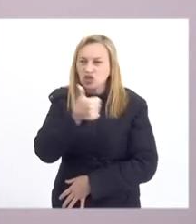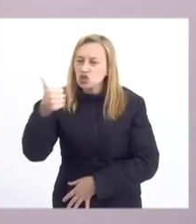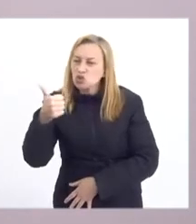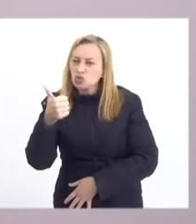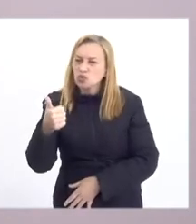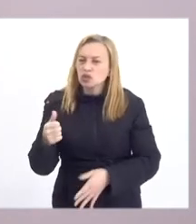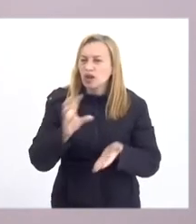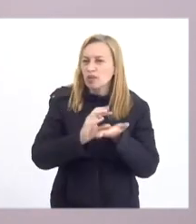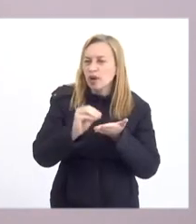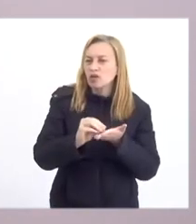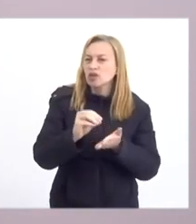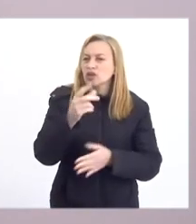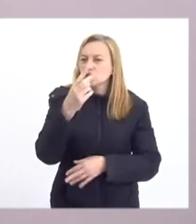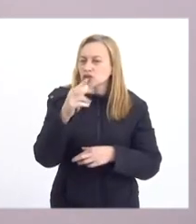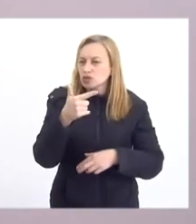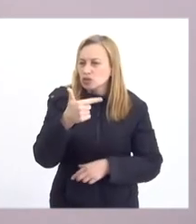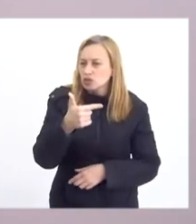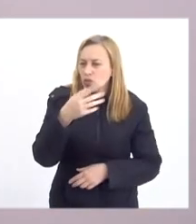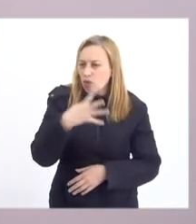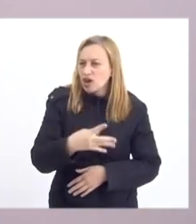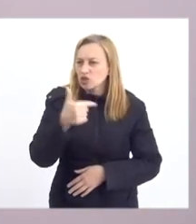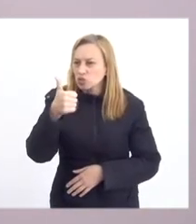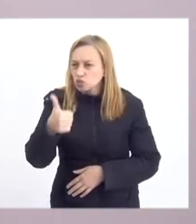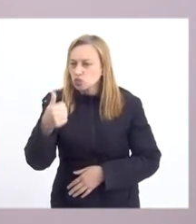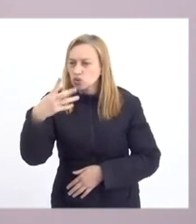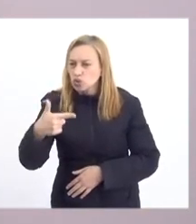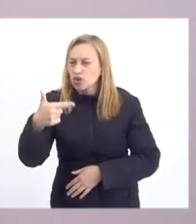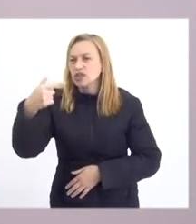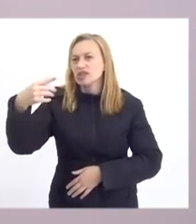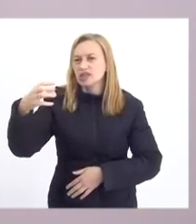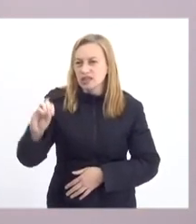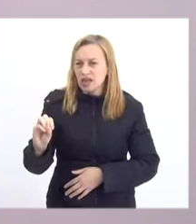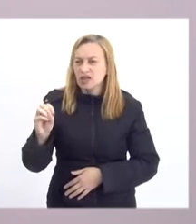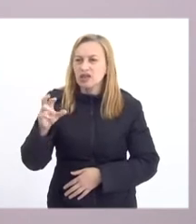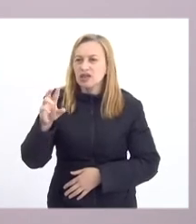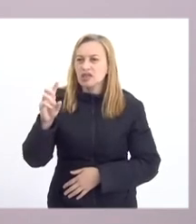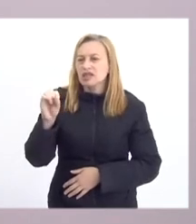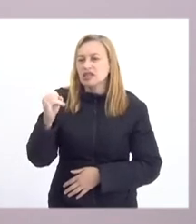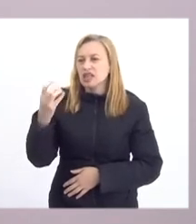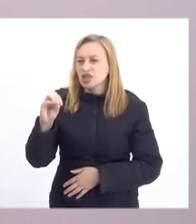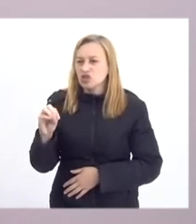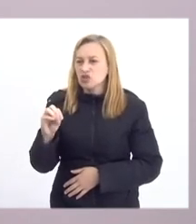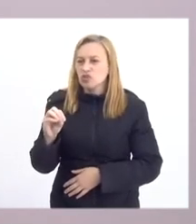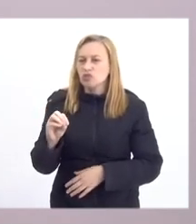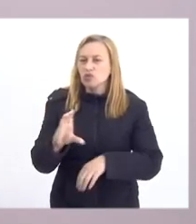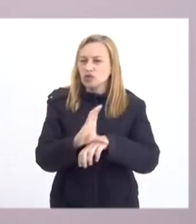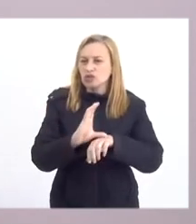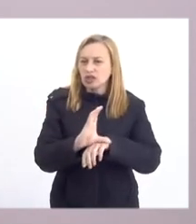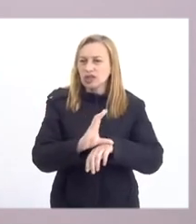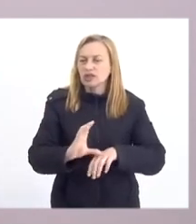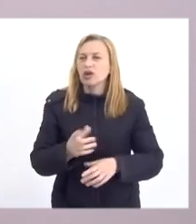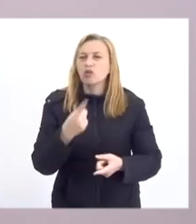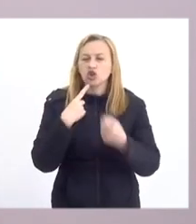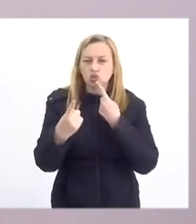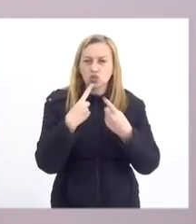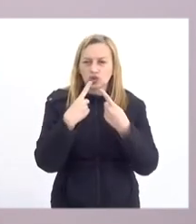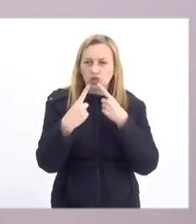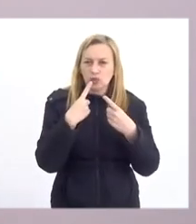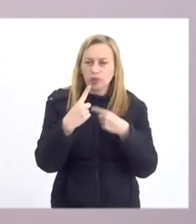de lei 4120-2021, autoria do deputado Sérgio Fernandes, o parecer pela condicionalidade. Em